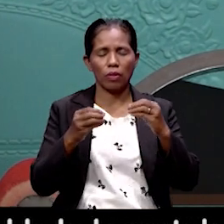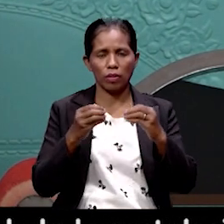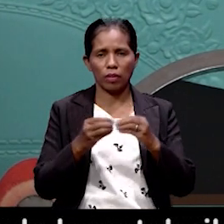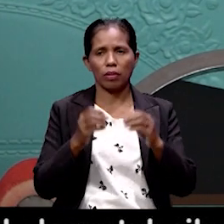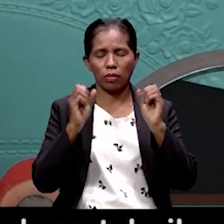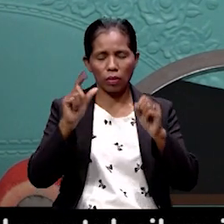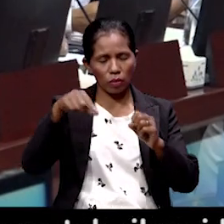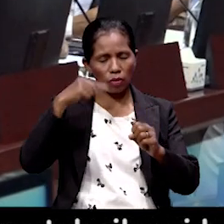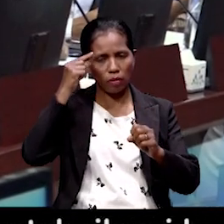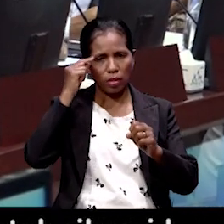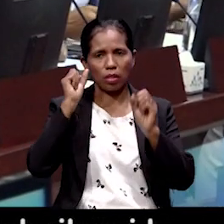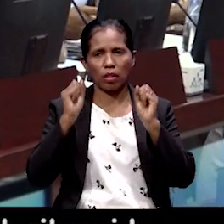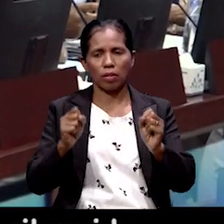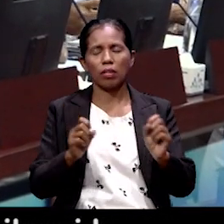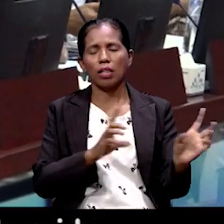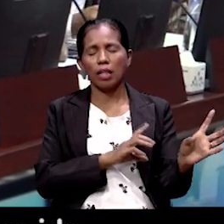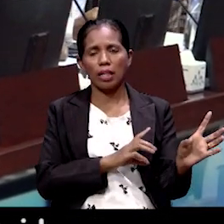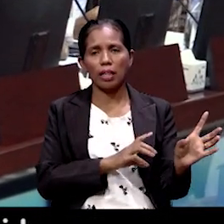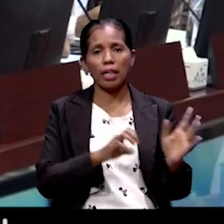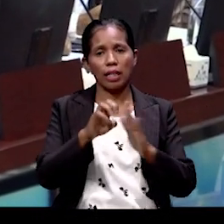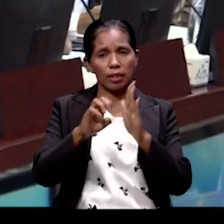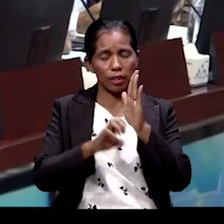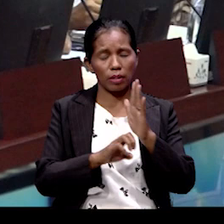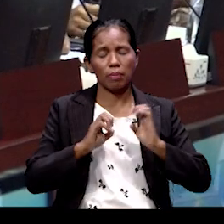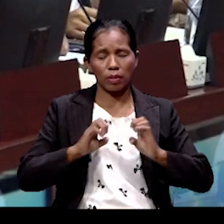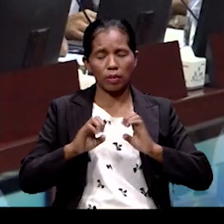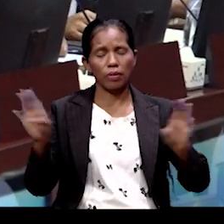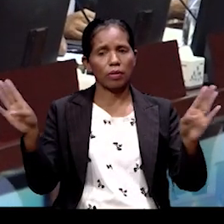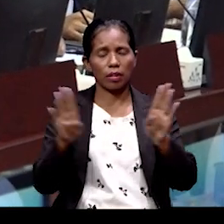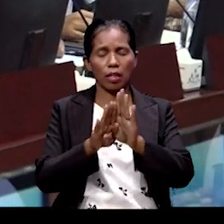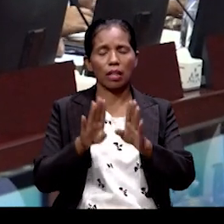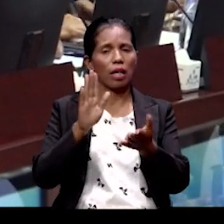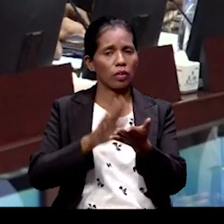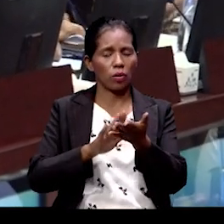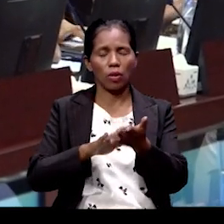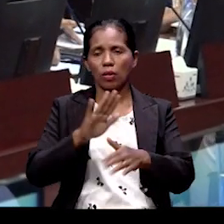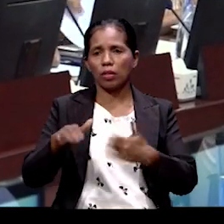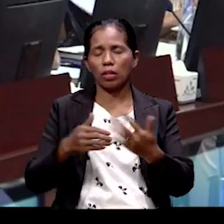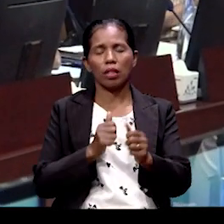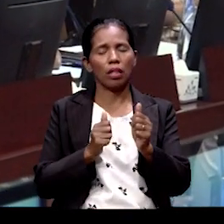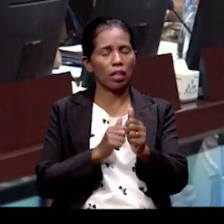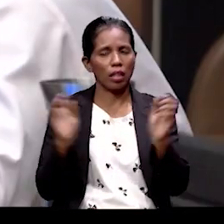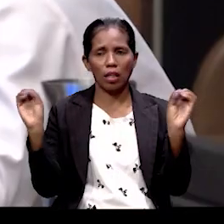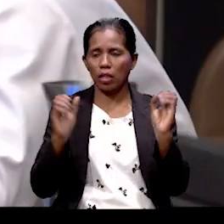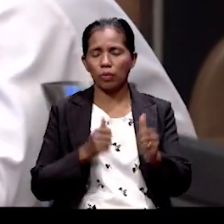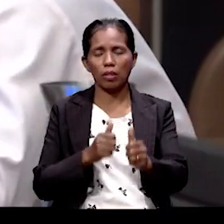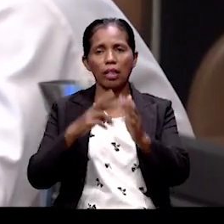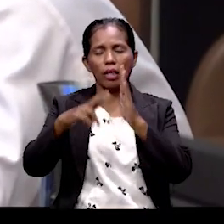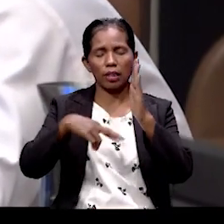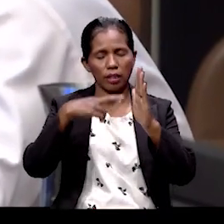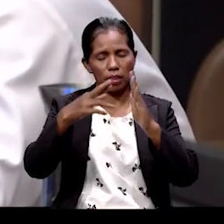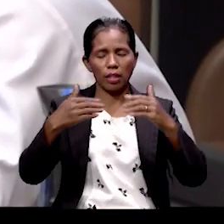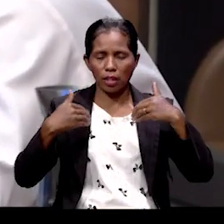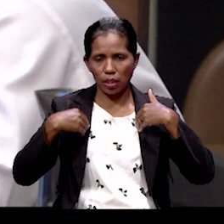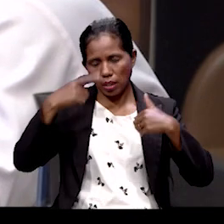consistência do governo aplicando o estado de emergência para que as aulas de aprendizagem possam ser duas regras do governo e a